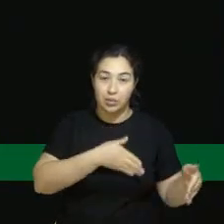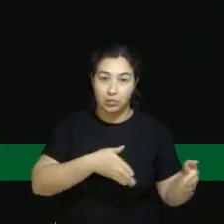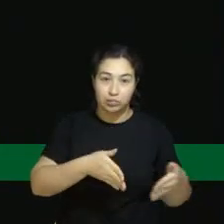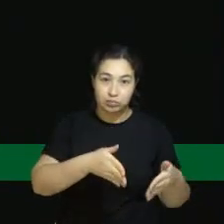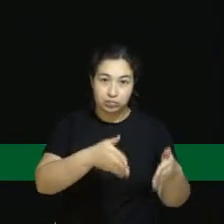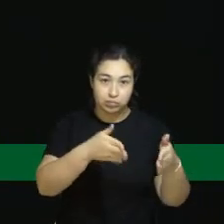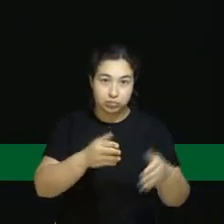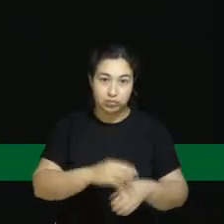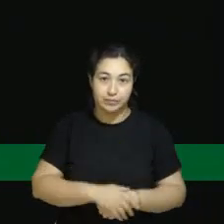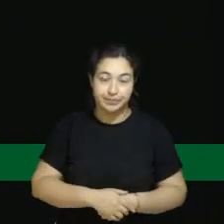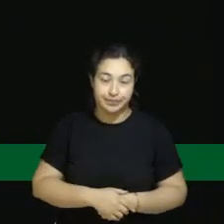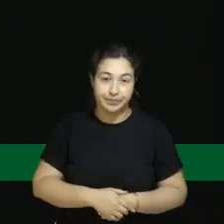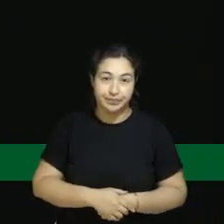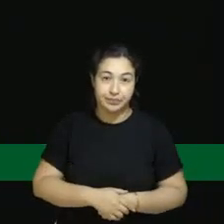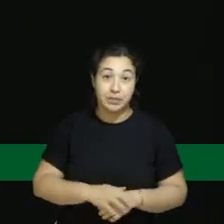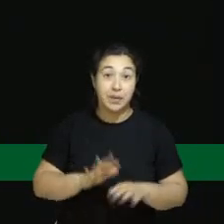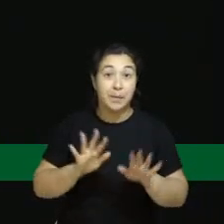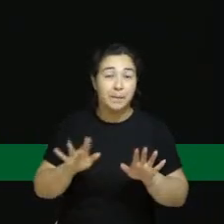de forma alguma,